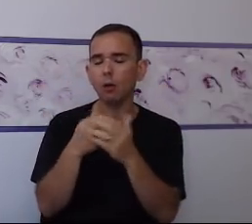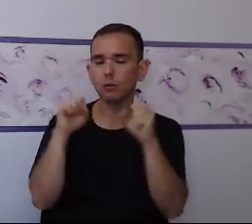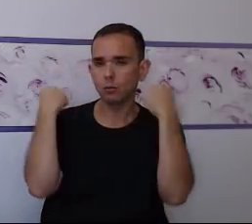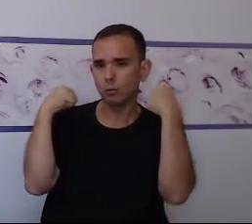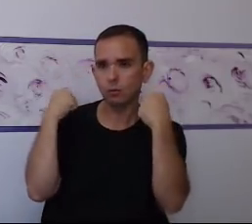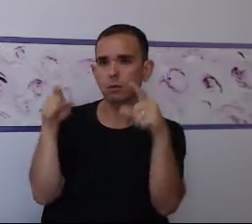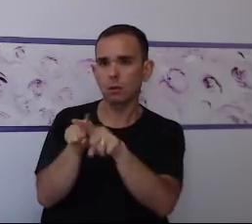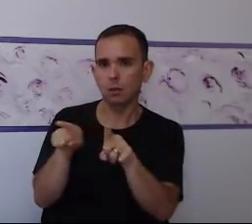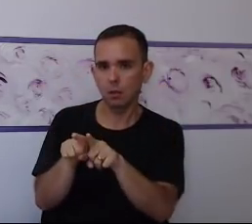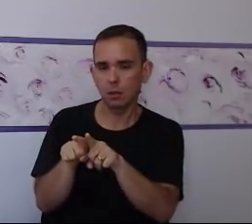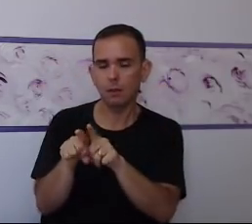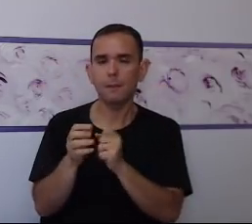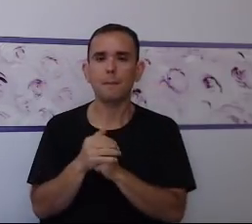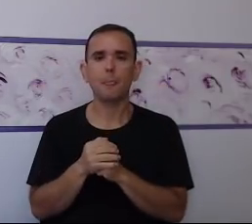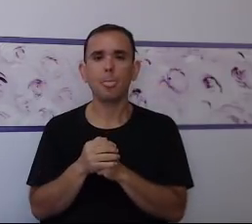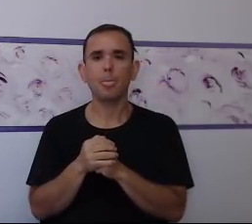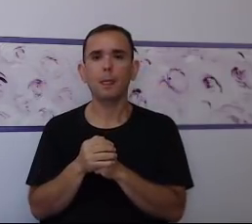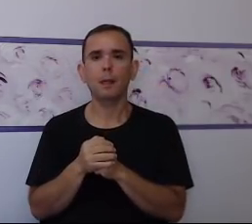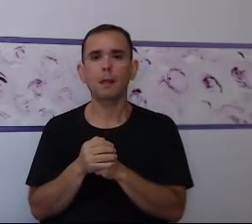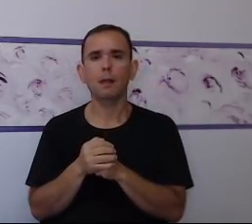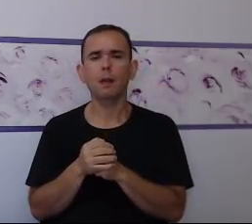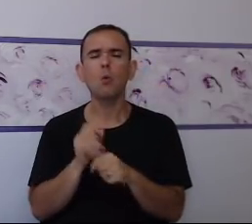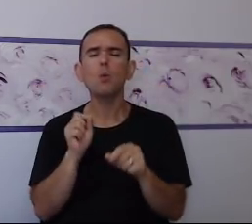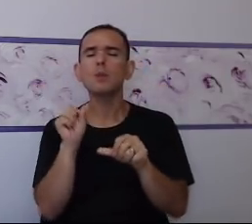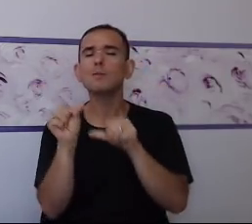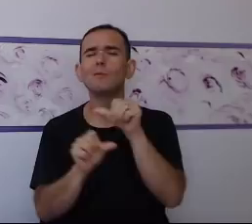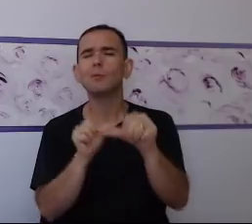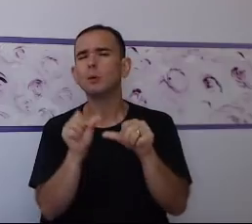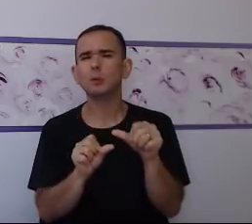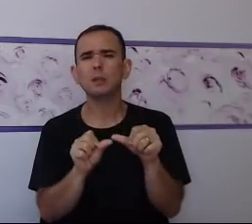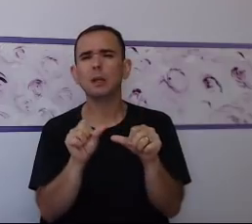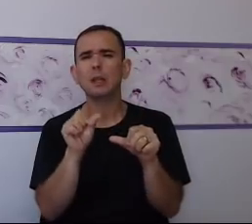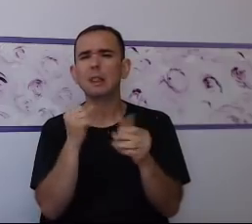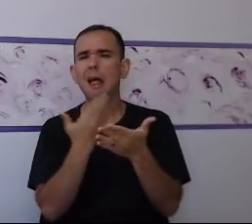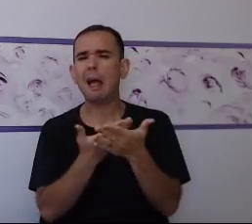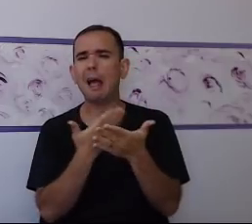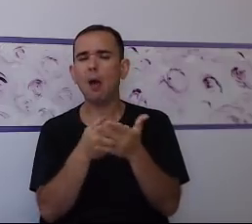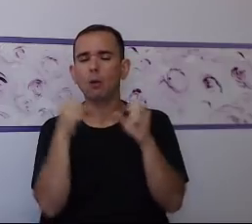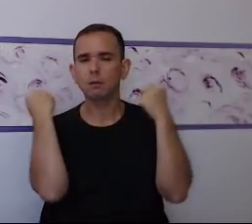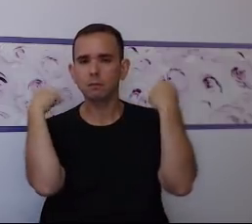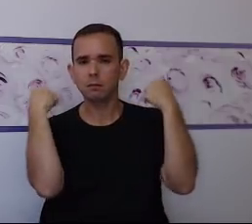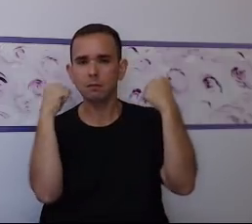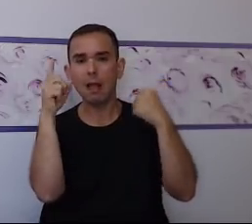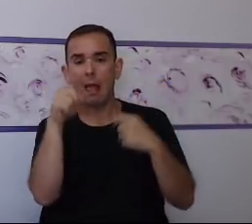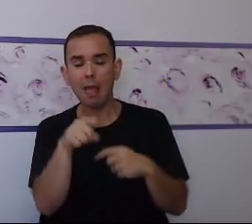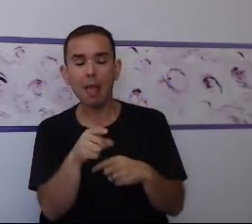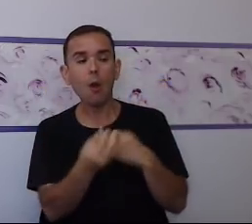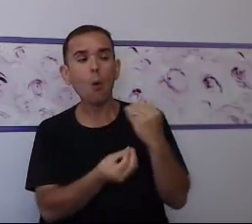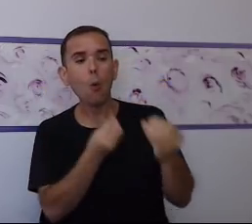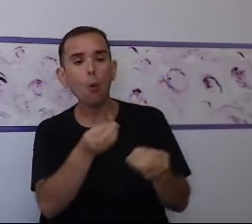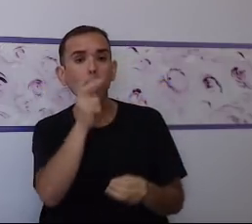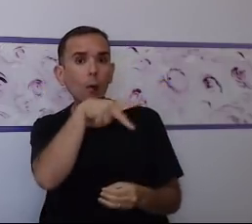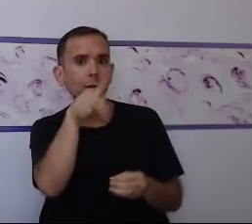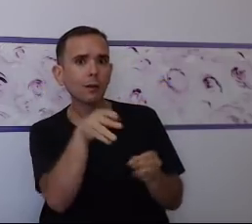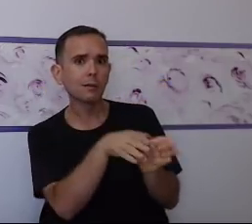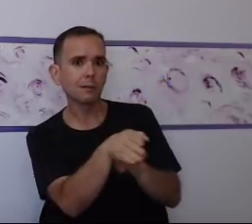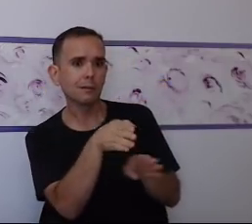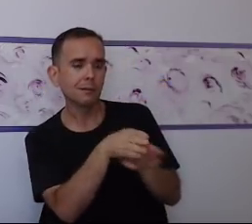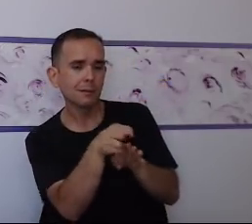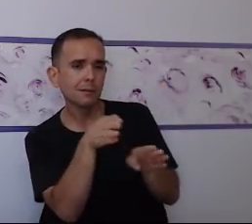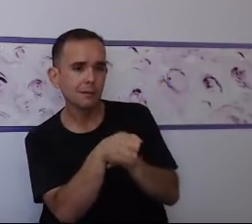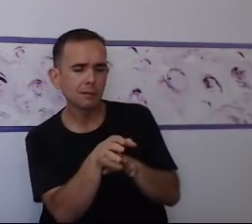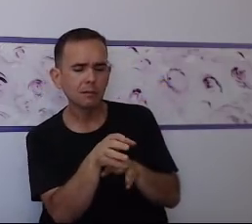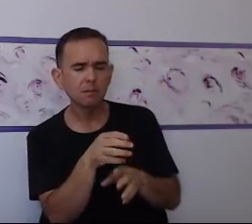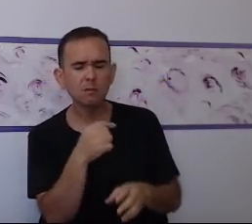física também. Então, assim, o que muda um pouco nas aulas de educação física é a forma da orientação. Então, muitas vezes ele pode